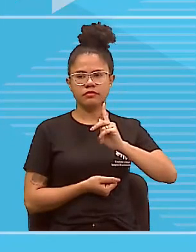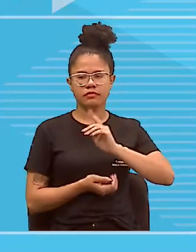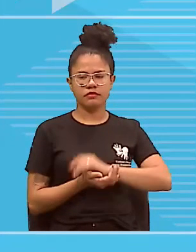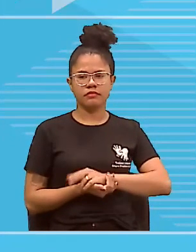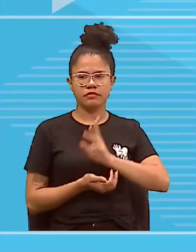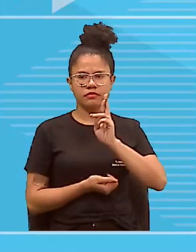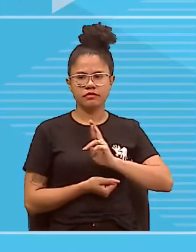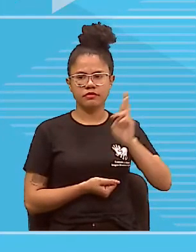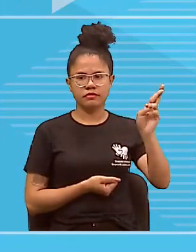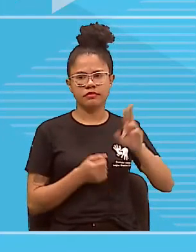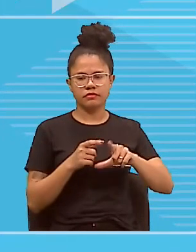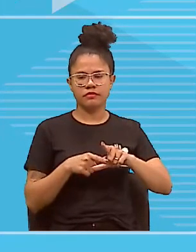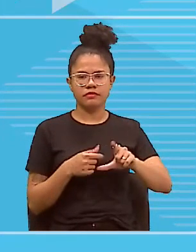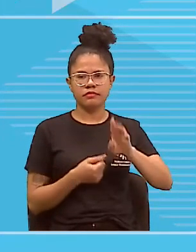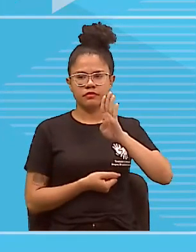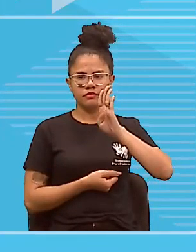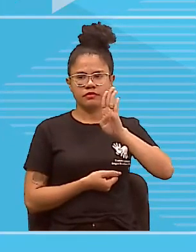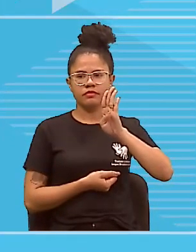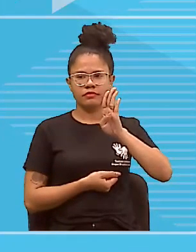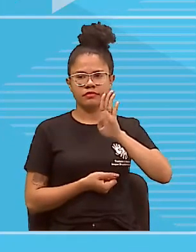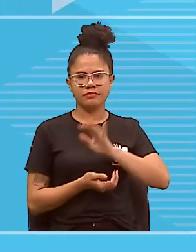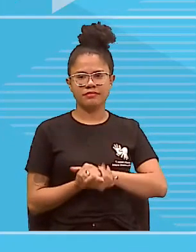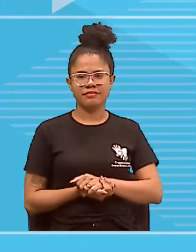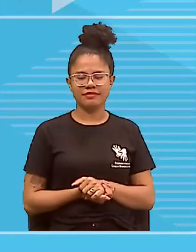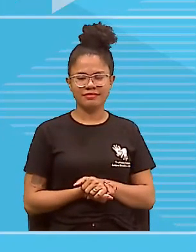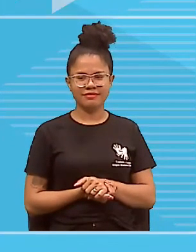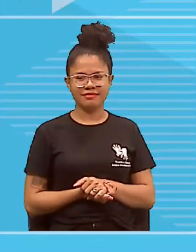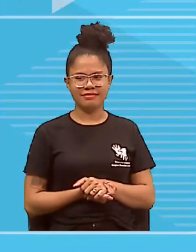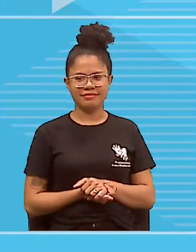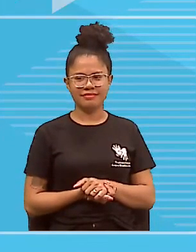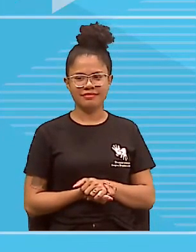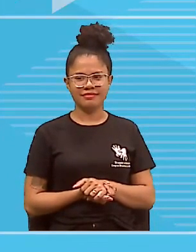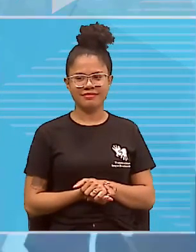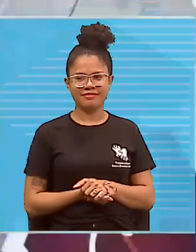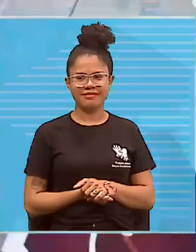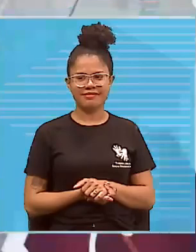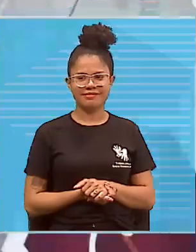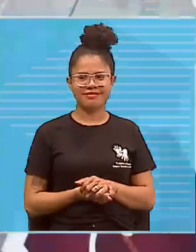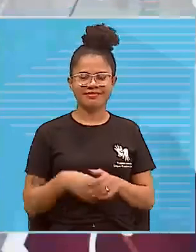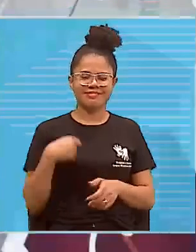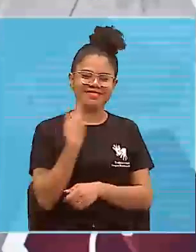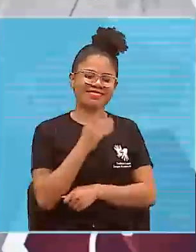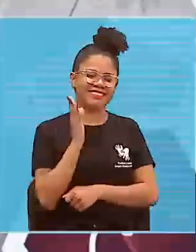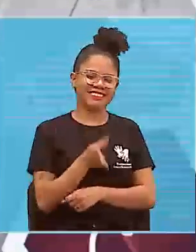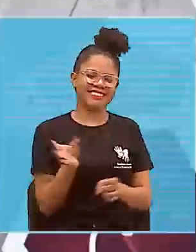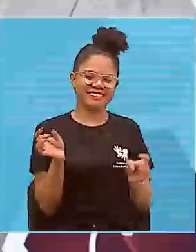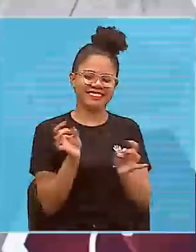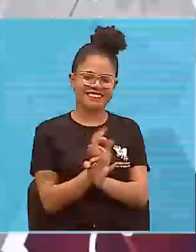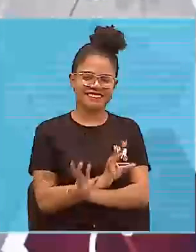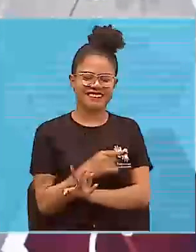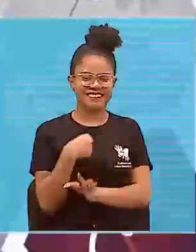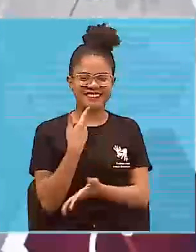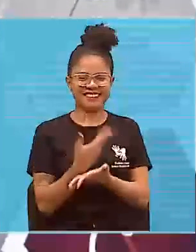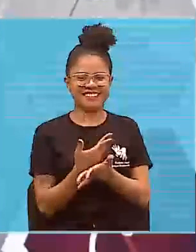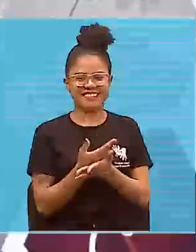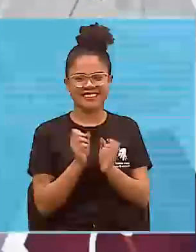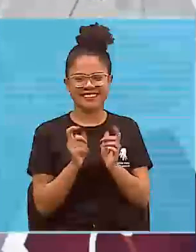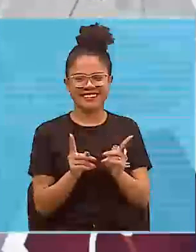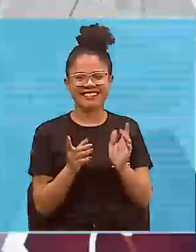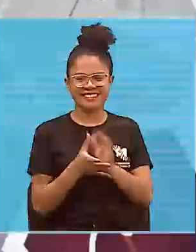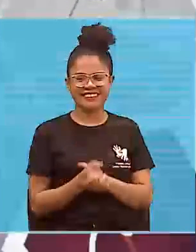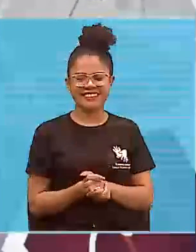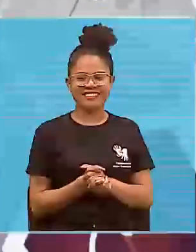gabaritozinho letra B de bons alunos meus anjos a gente vai ficar por aqui na aula de hoje